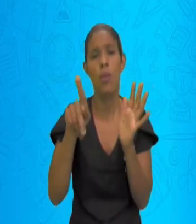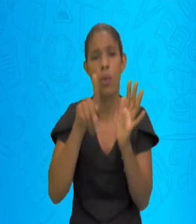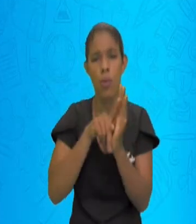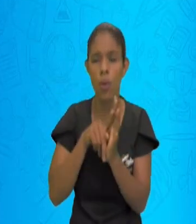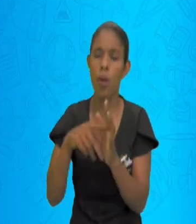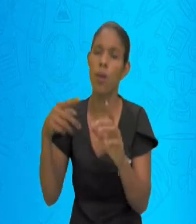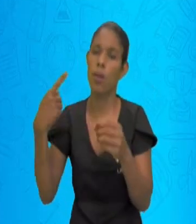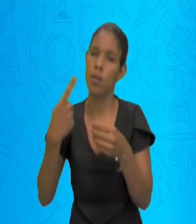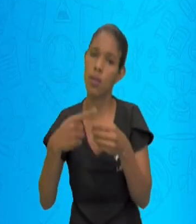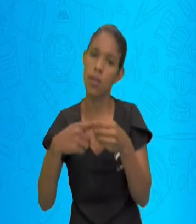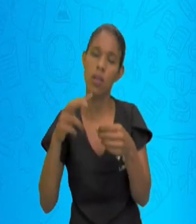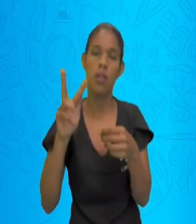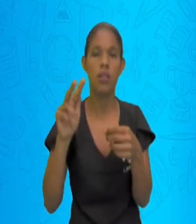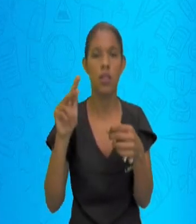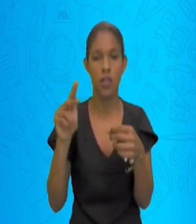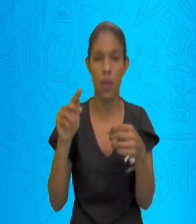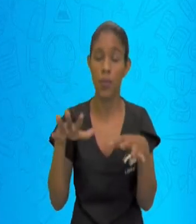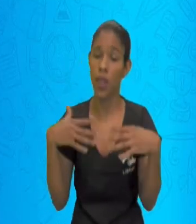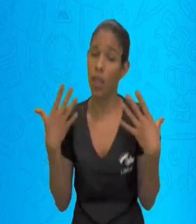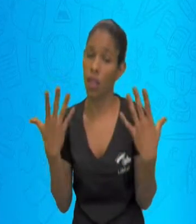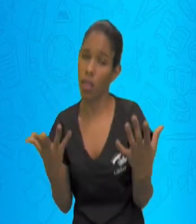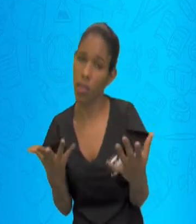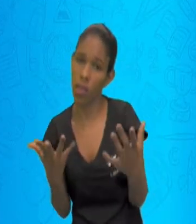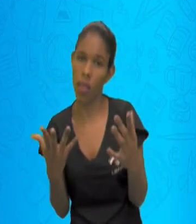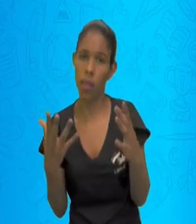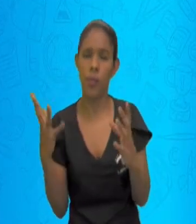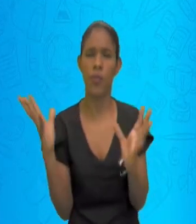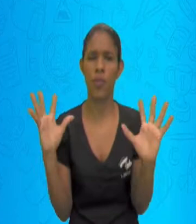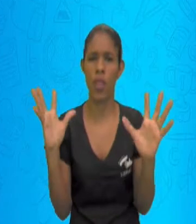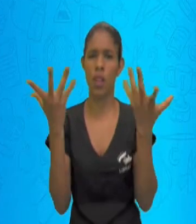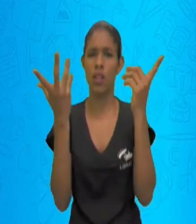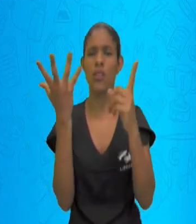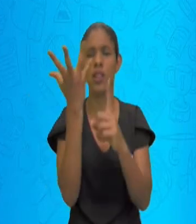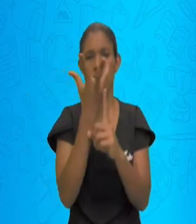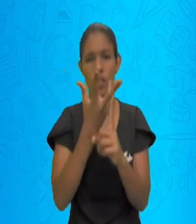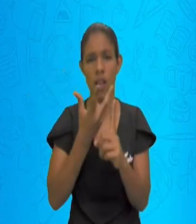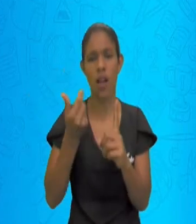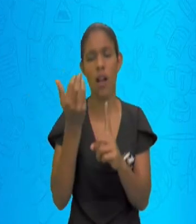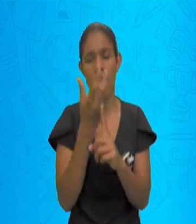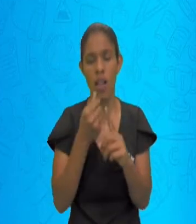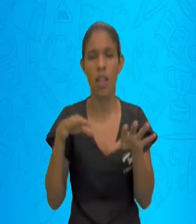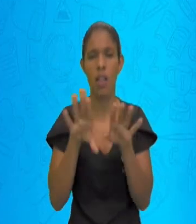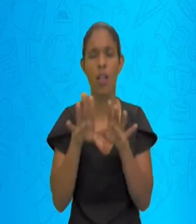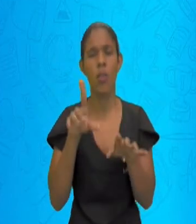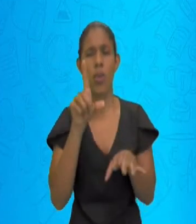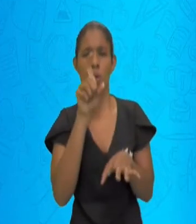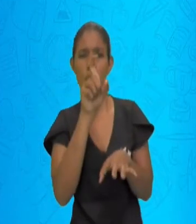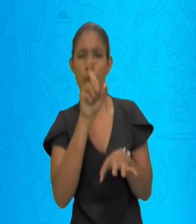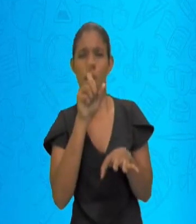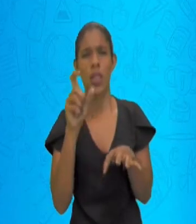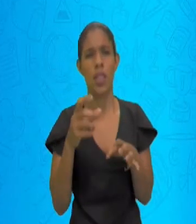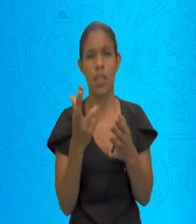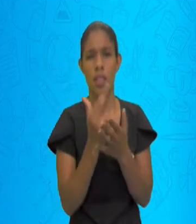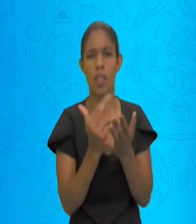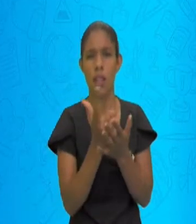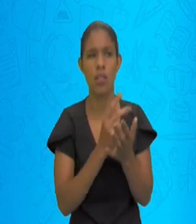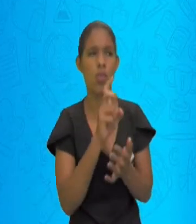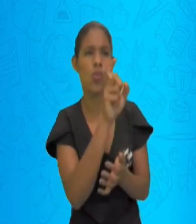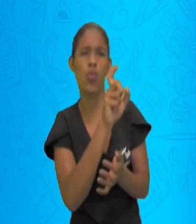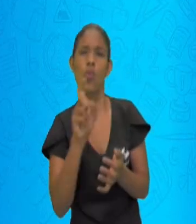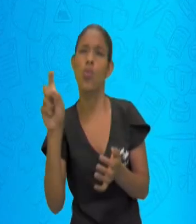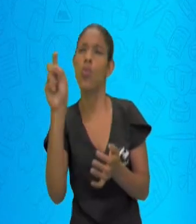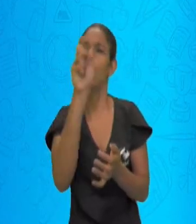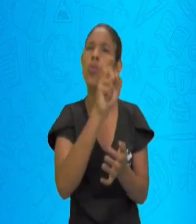artísticas, o grafite também é uma forma de representar. É uma manifestação cultural, é uma manifestação artística